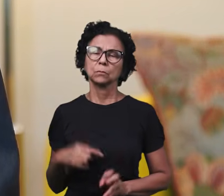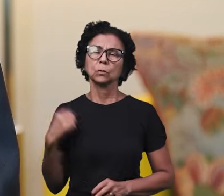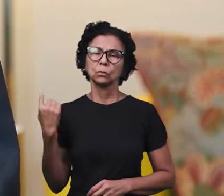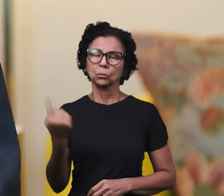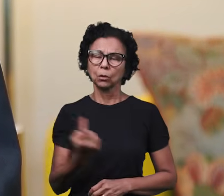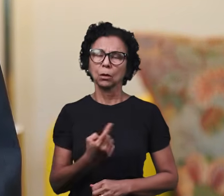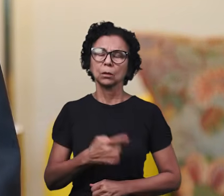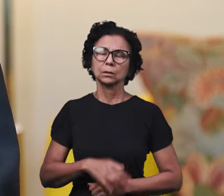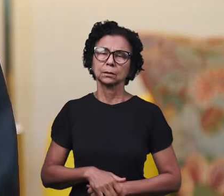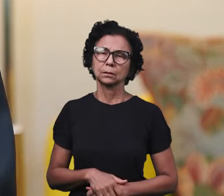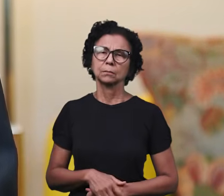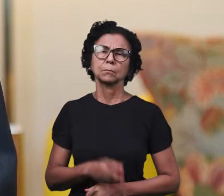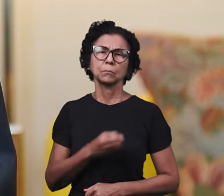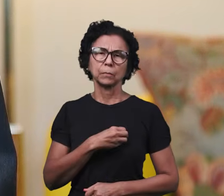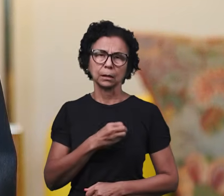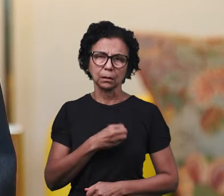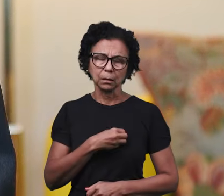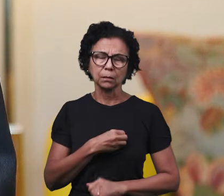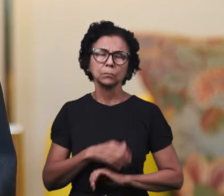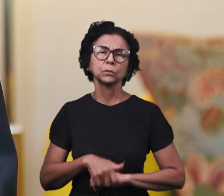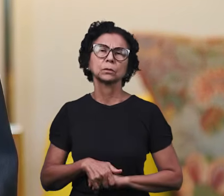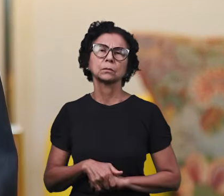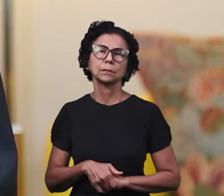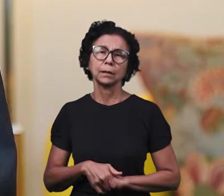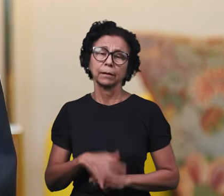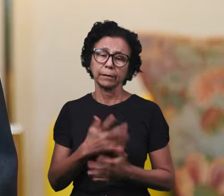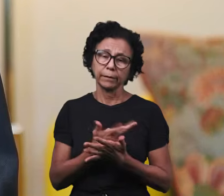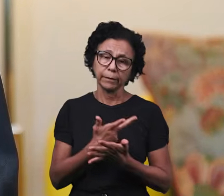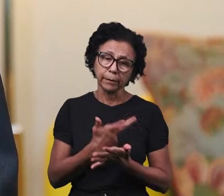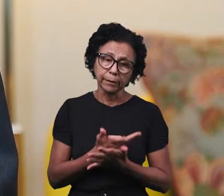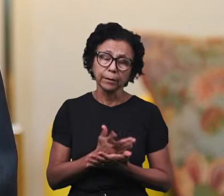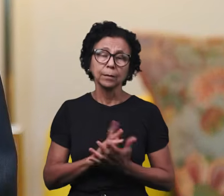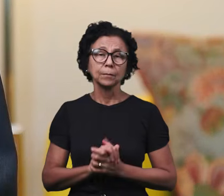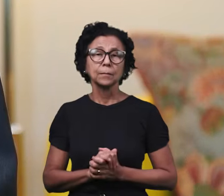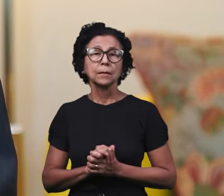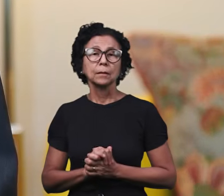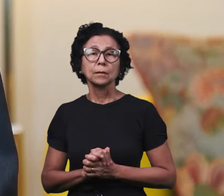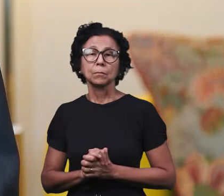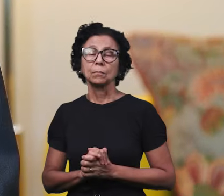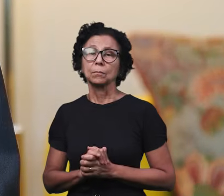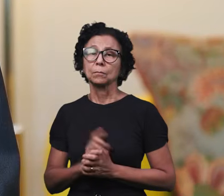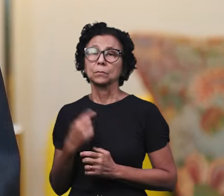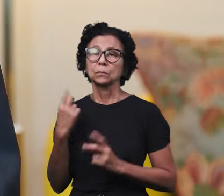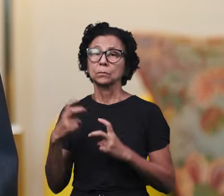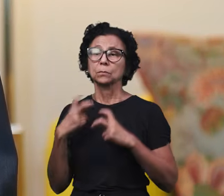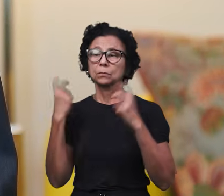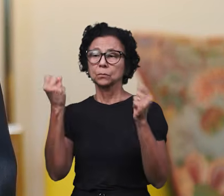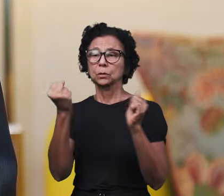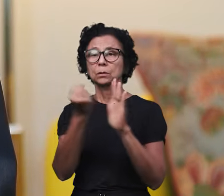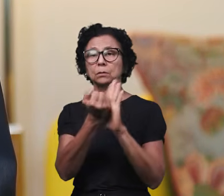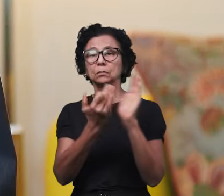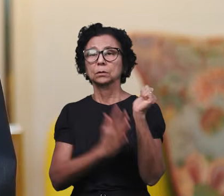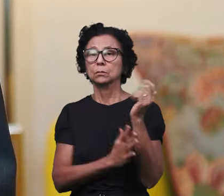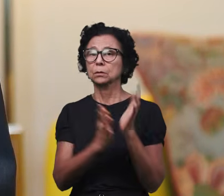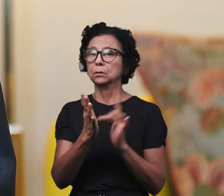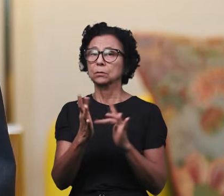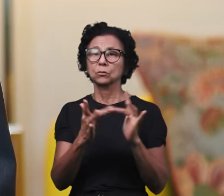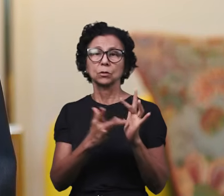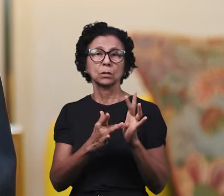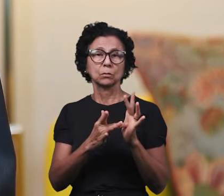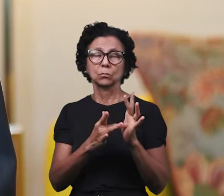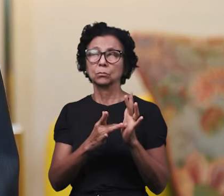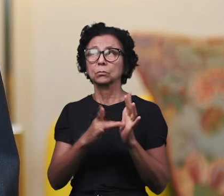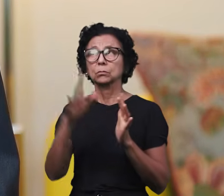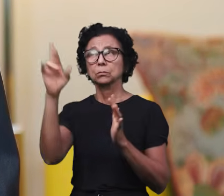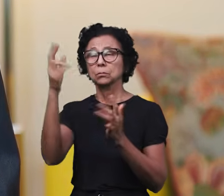nossas falhas, mas nós vamos diante do Pai cobertos pelo sangue de Jesus. Amém. Com revestimento